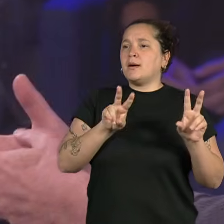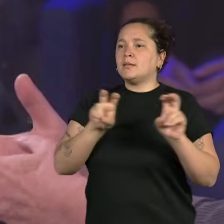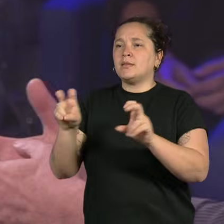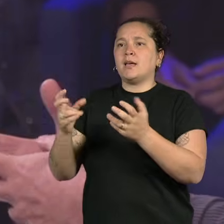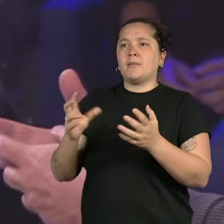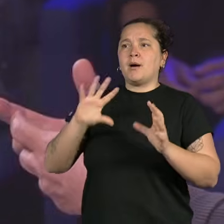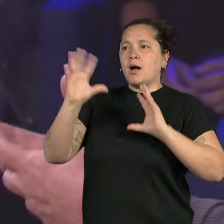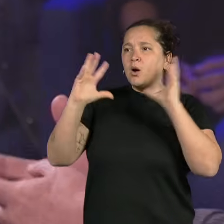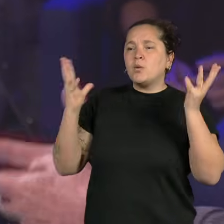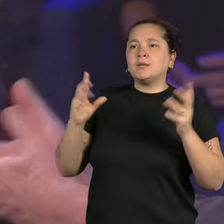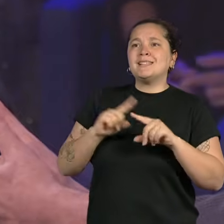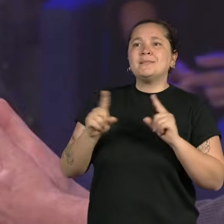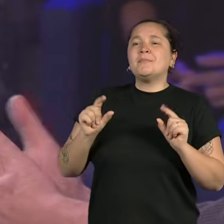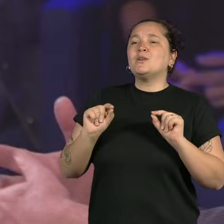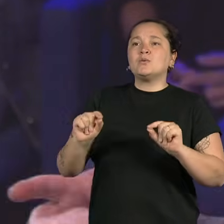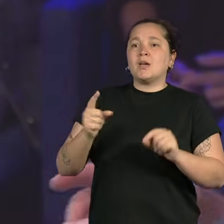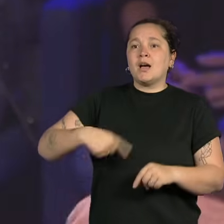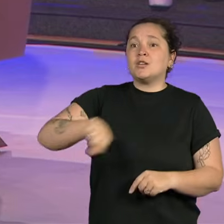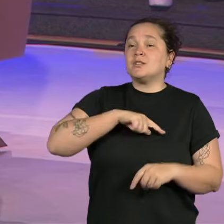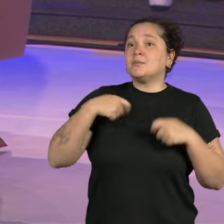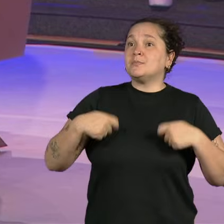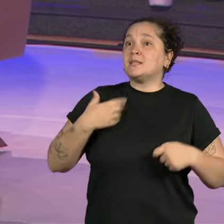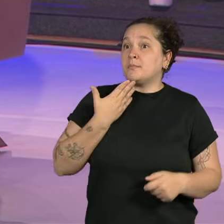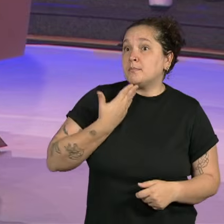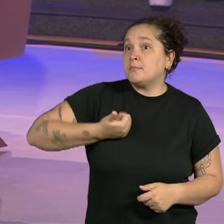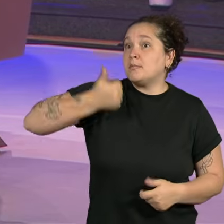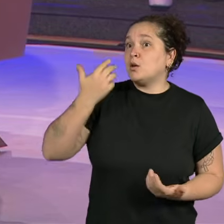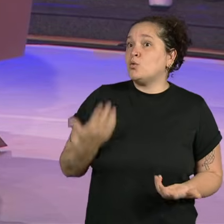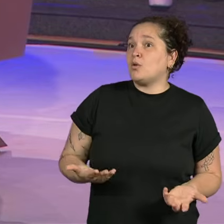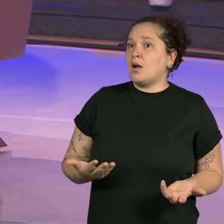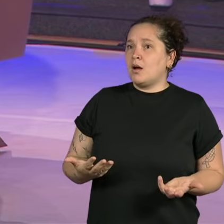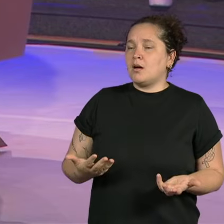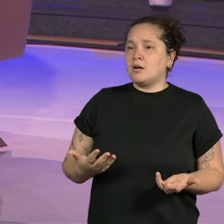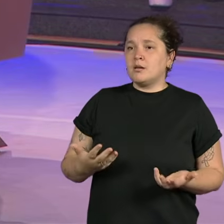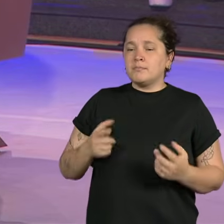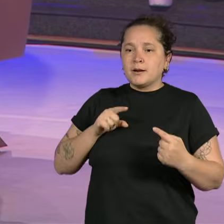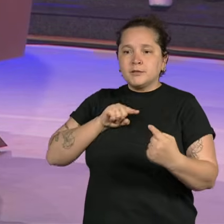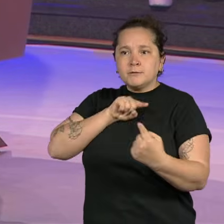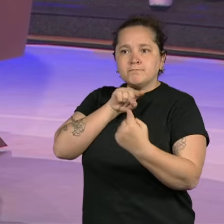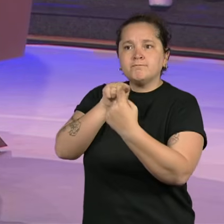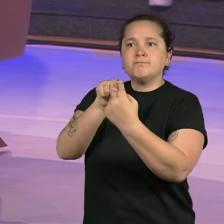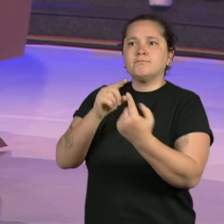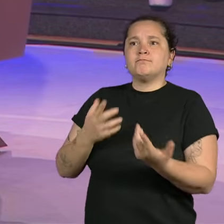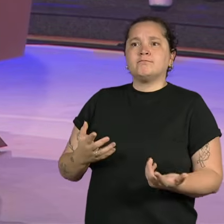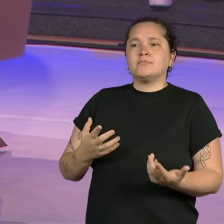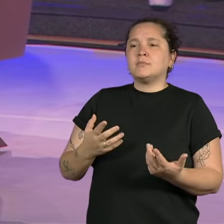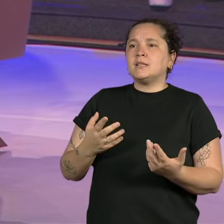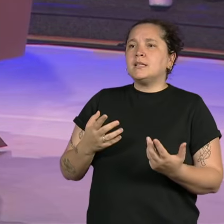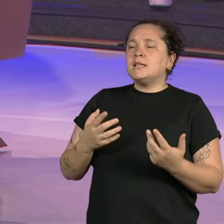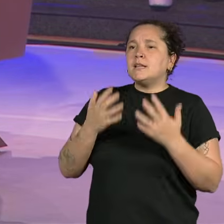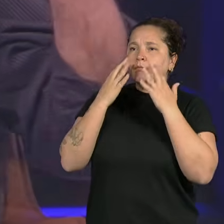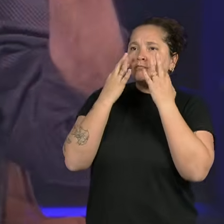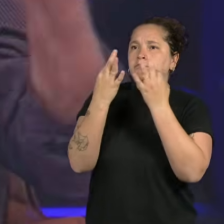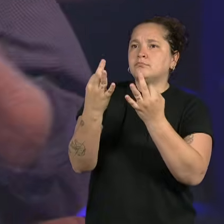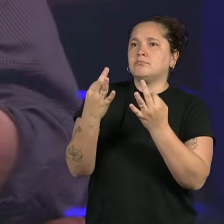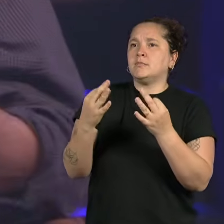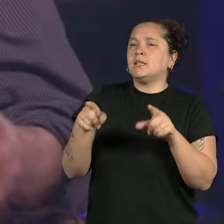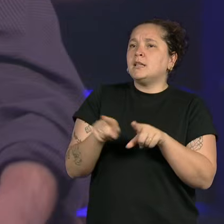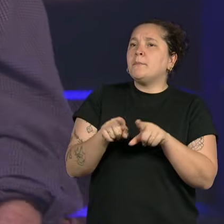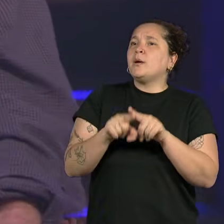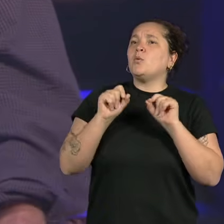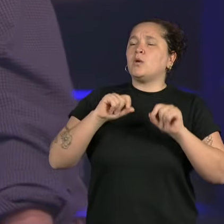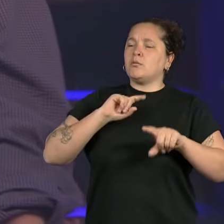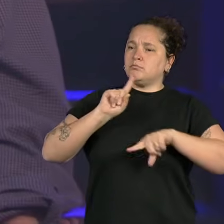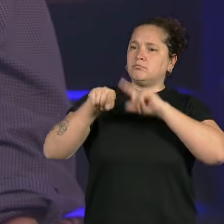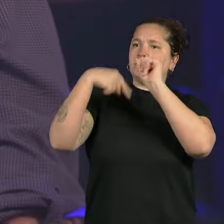sabe que aquilo lá é para a gente melhorar. Aquilo que vem no sentido da gente se observar e crescer, né? Essa